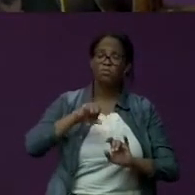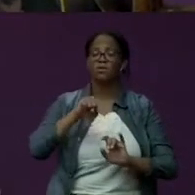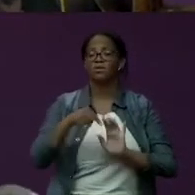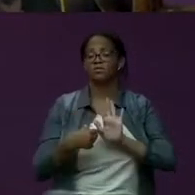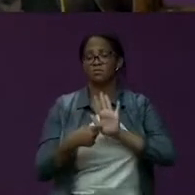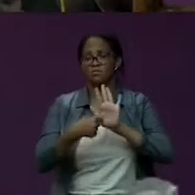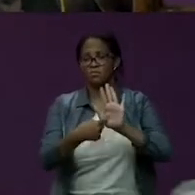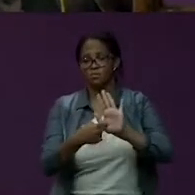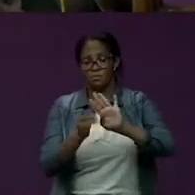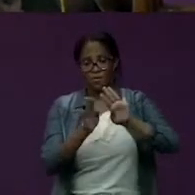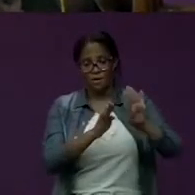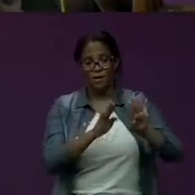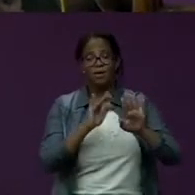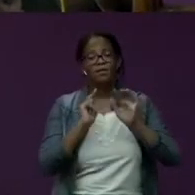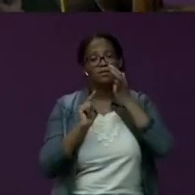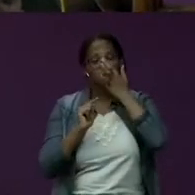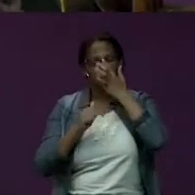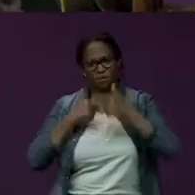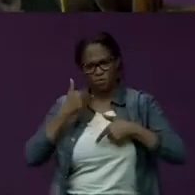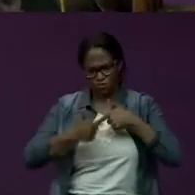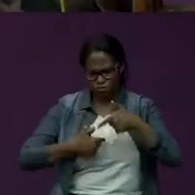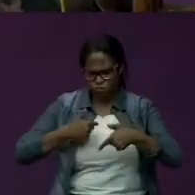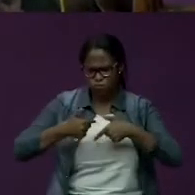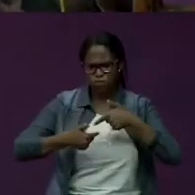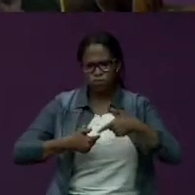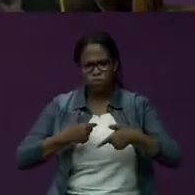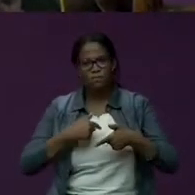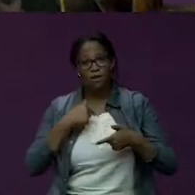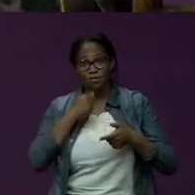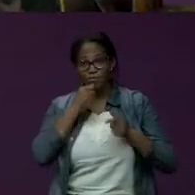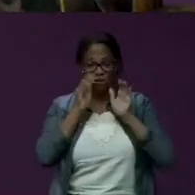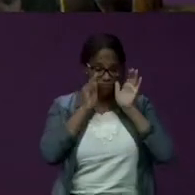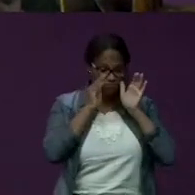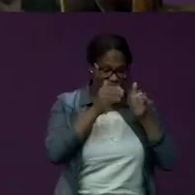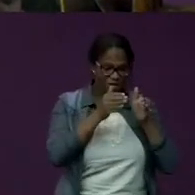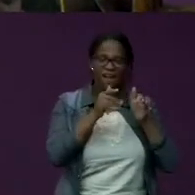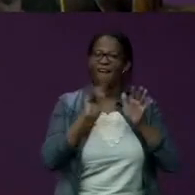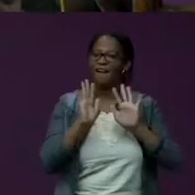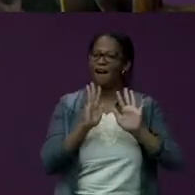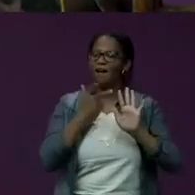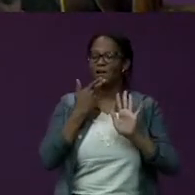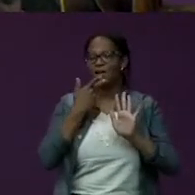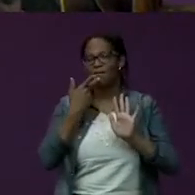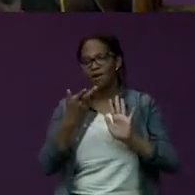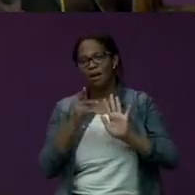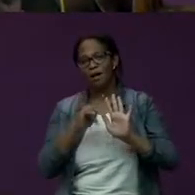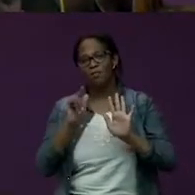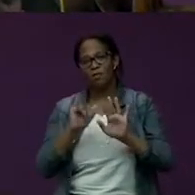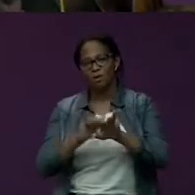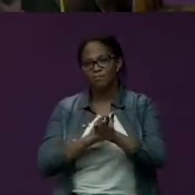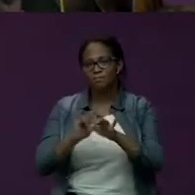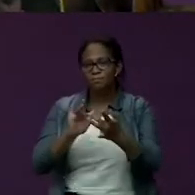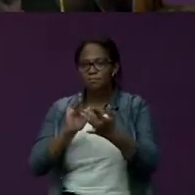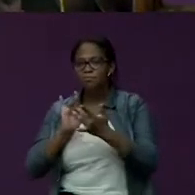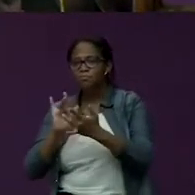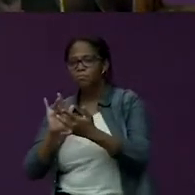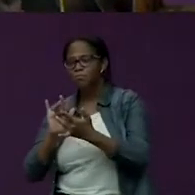técnica. Nós temos trabalhado, isso eu não frisei tanto, né? Friso agora, de uma maneira muito